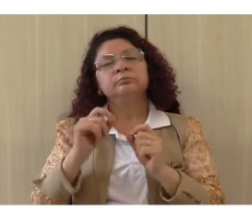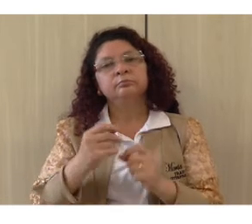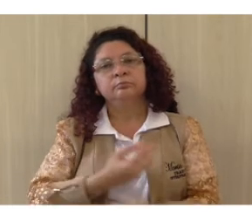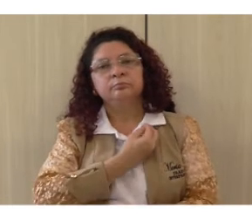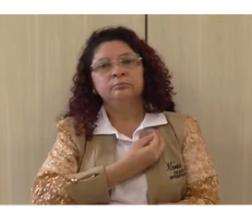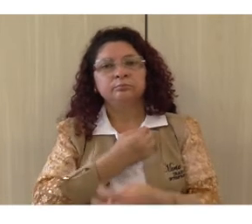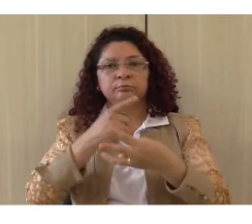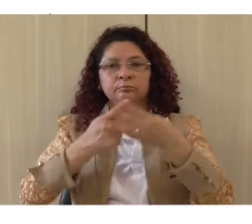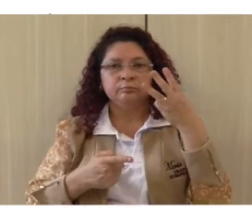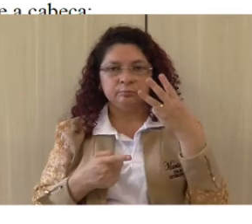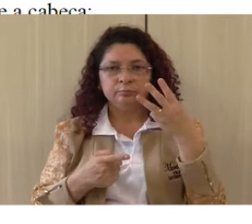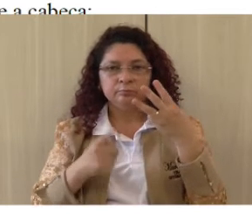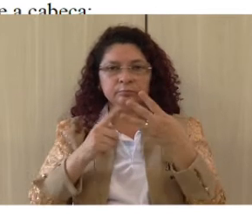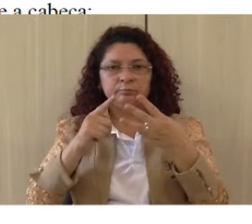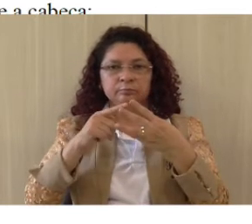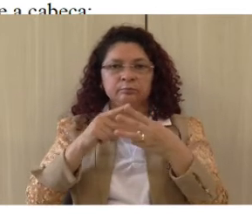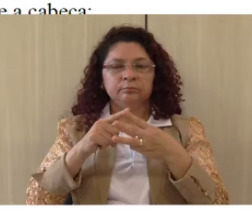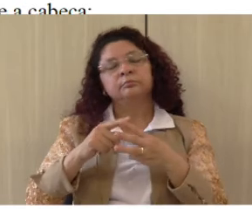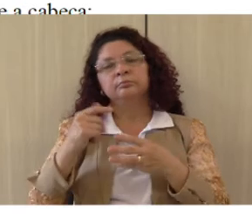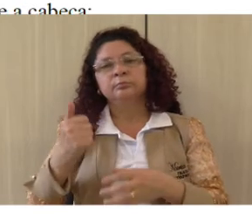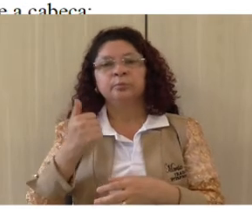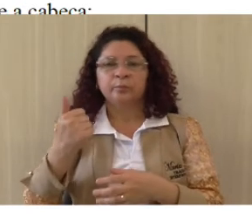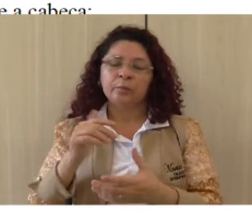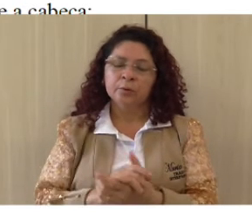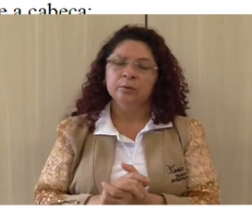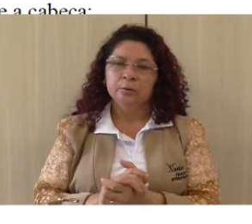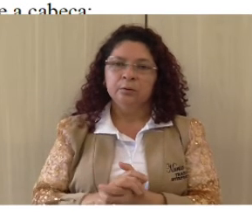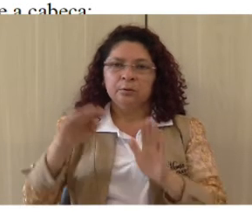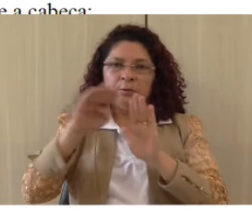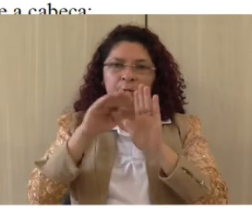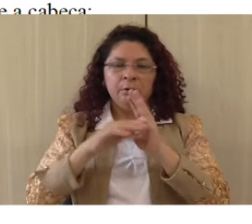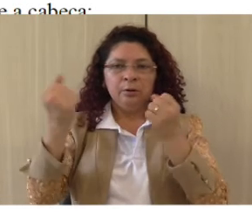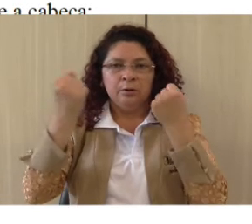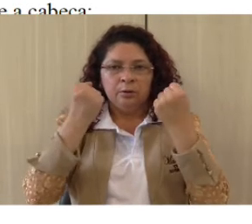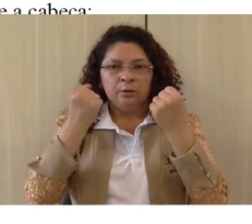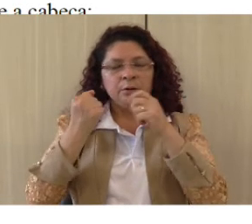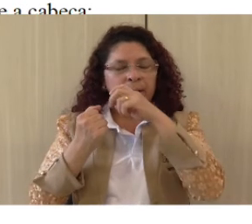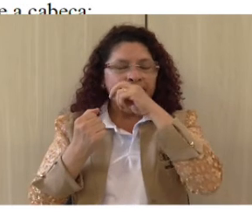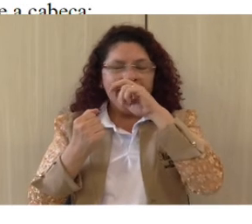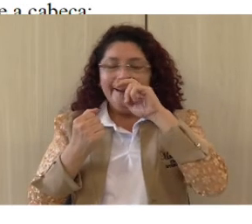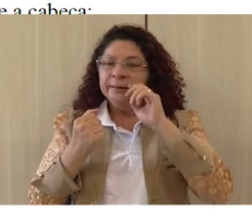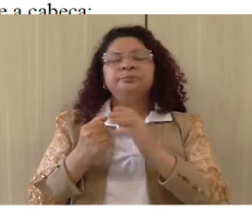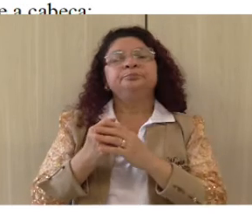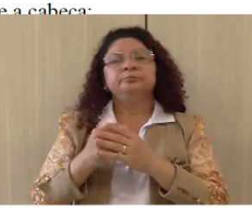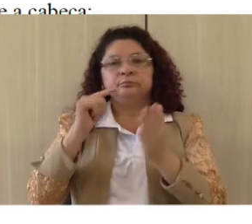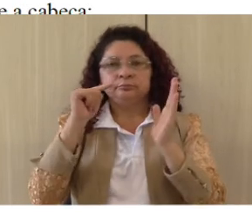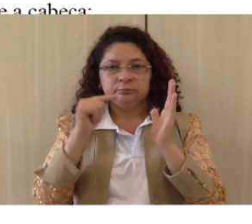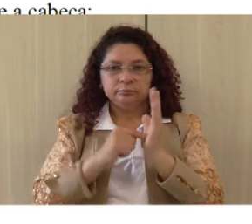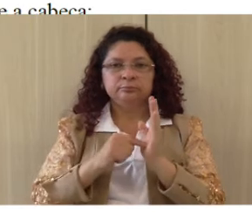3 entrevistadores, que atribuirão uma nota para cada uma das competências avaliadas, dentro dos limites das